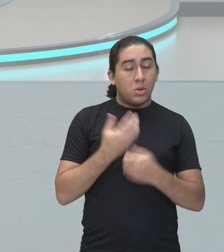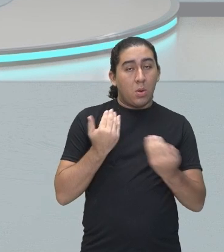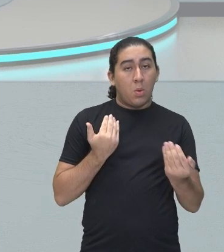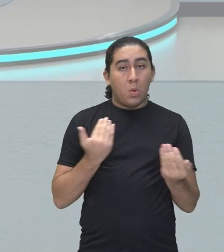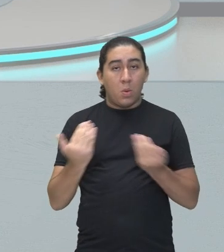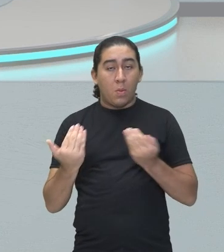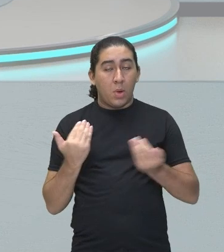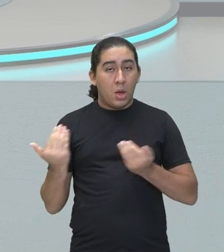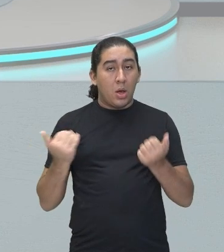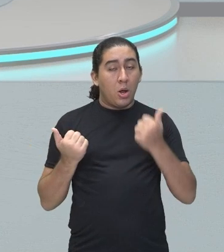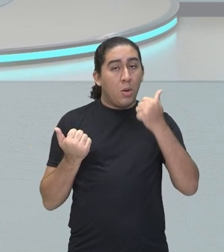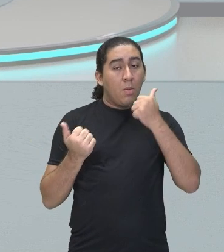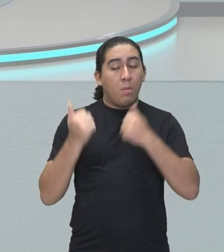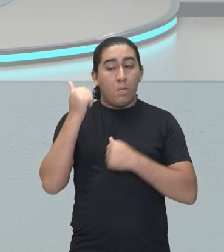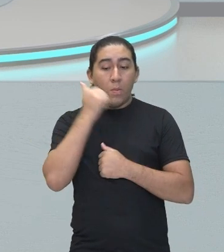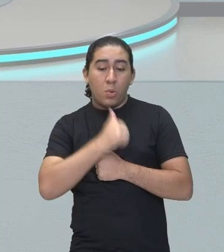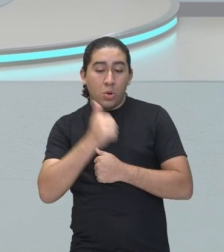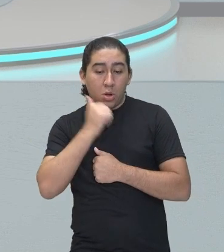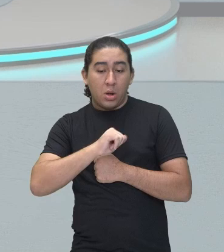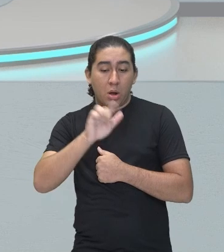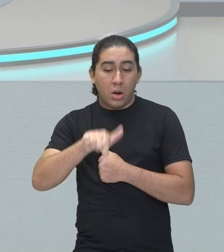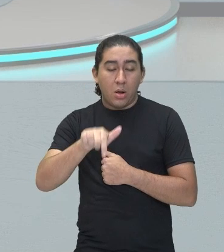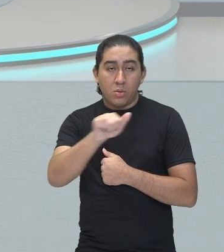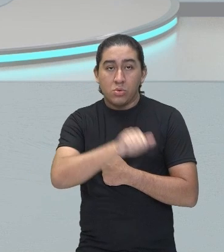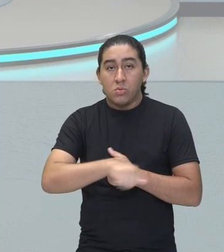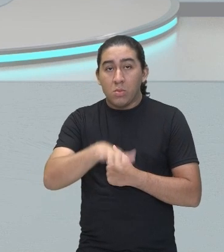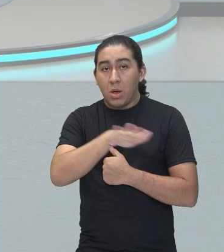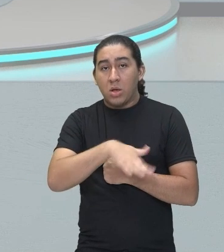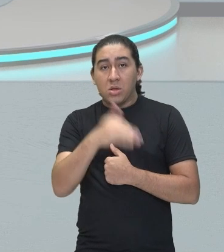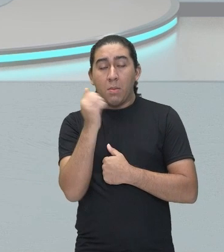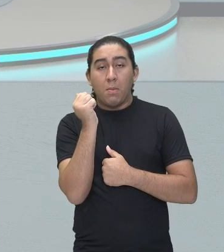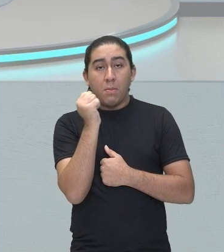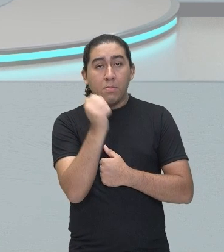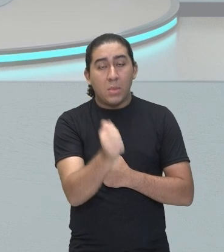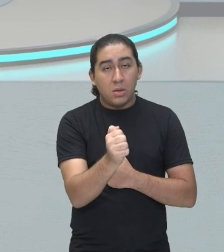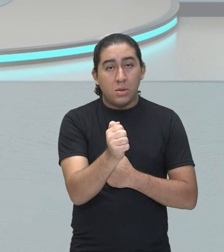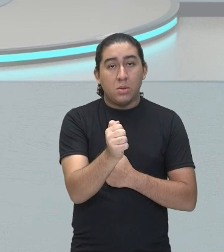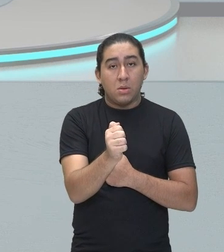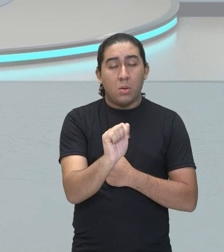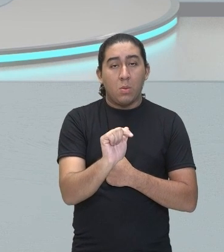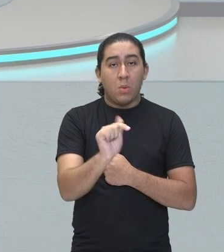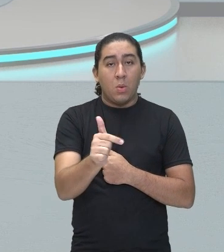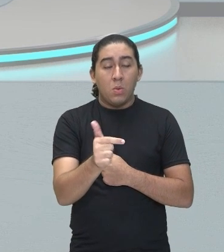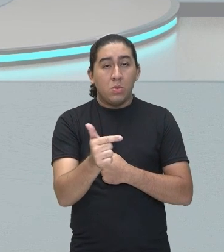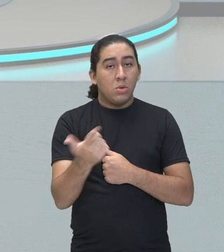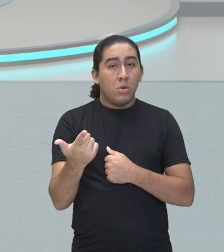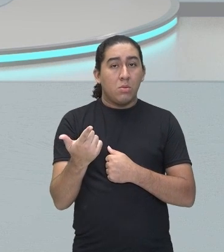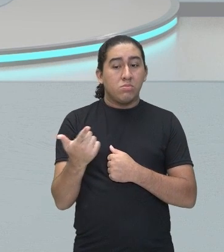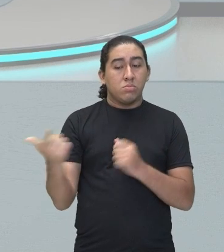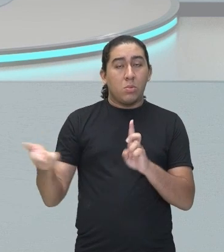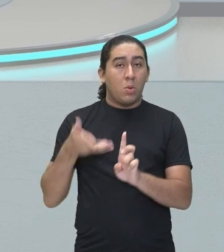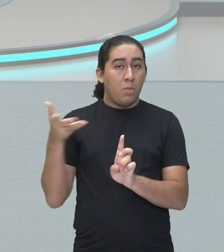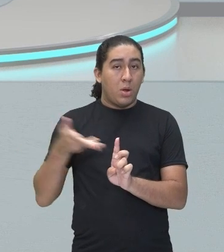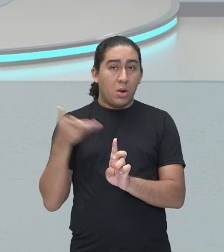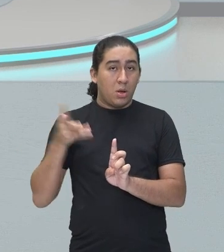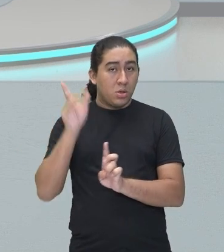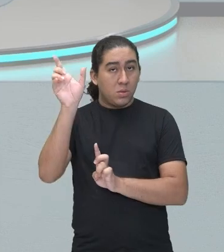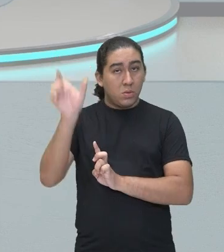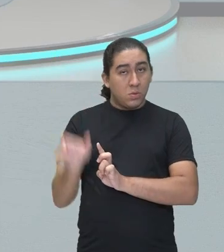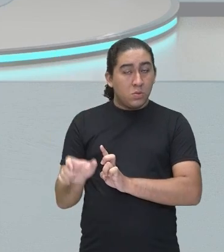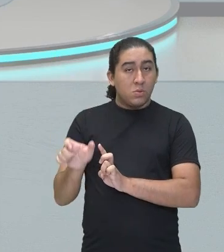o altar é o lugar dos sacrifícios em homenagem a esse ídolo, sendo o poeta